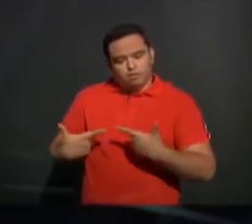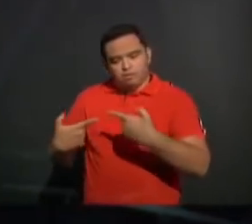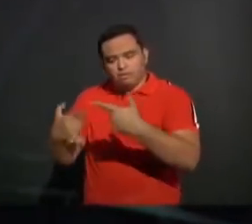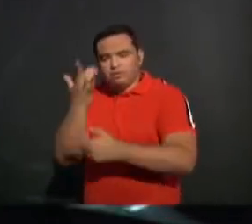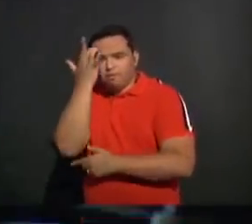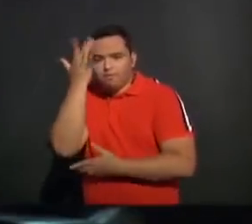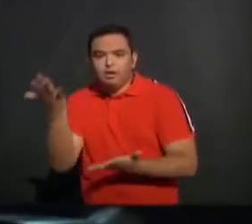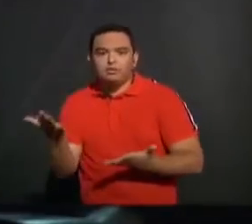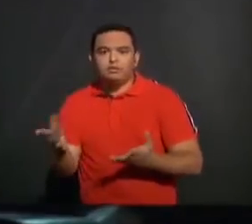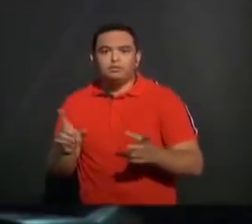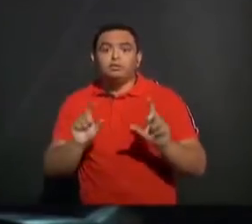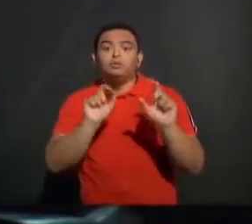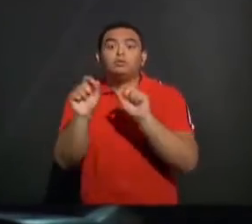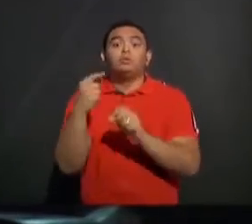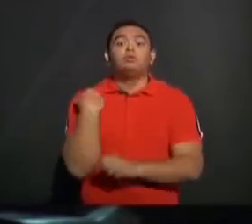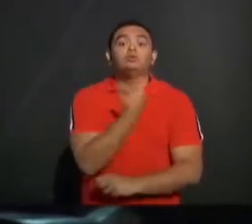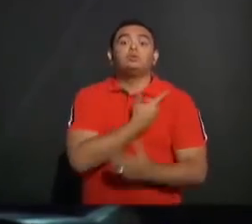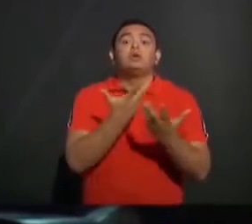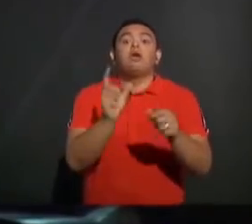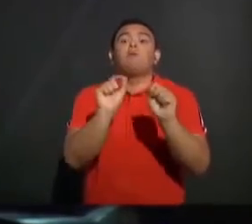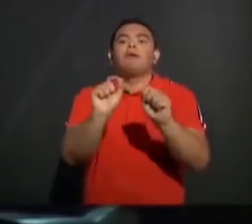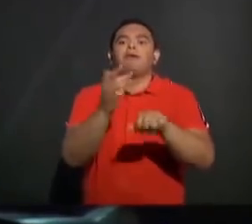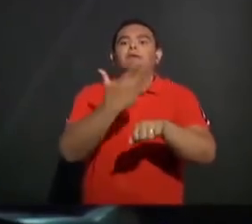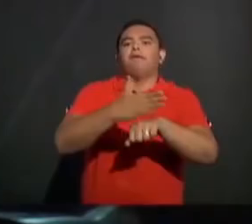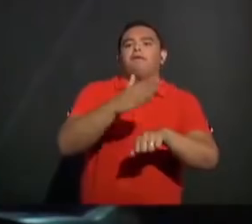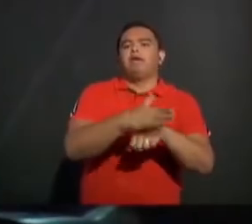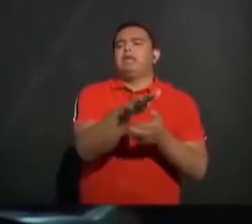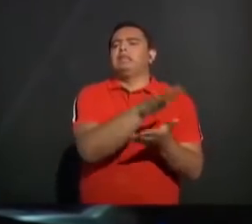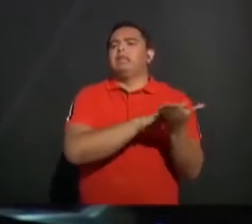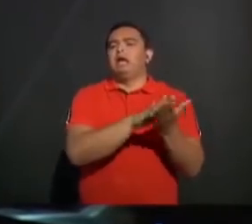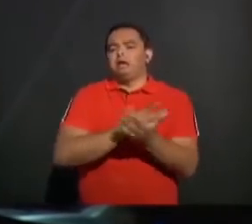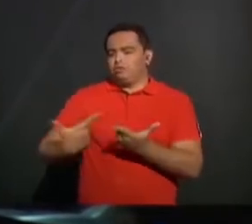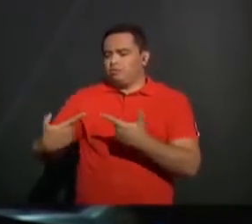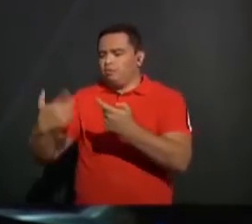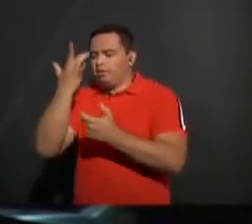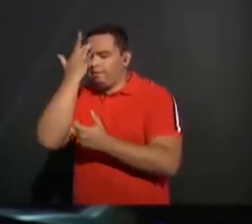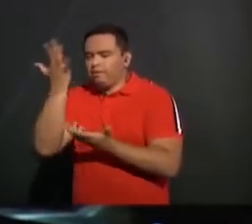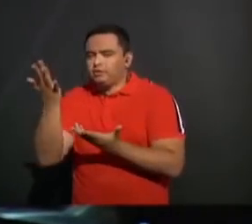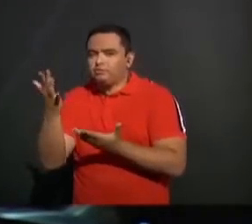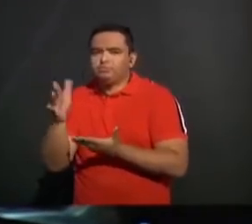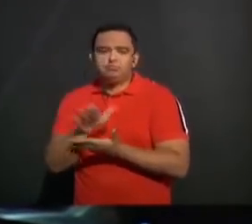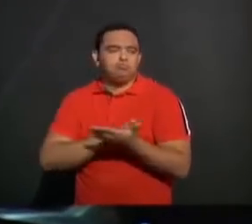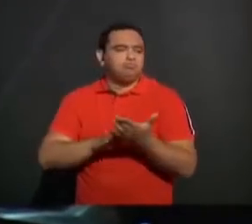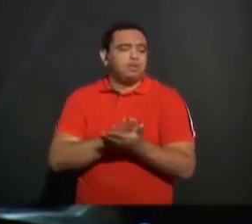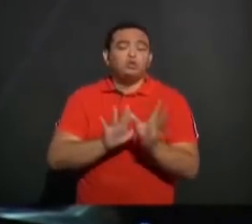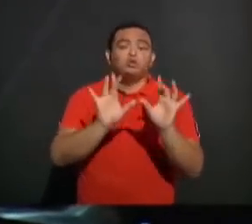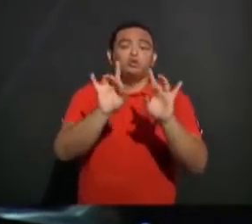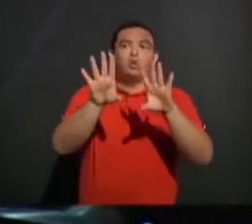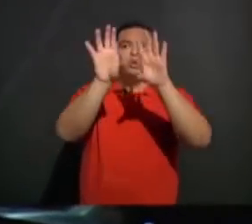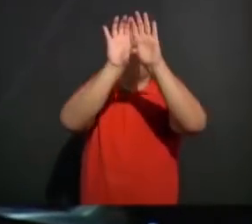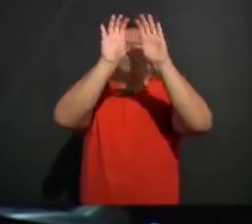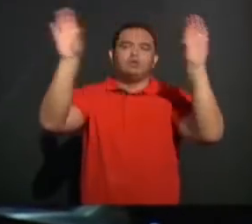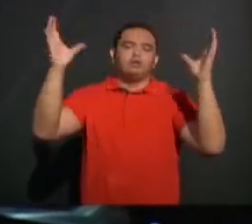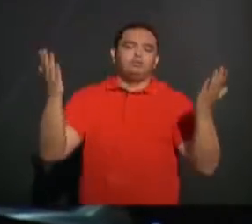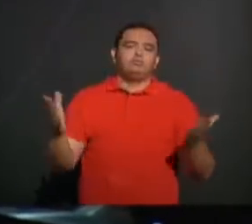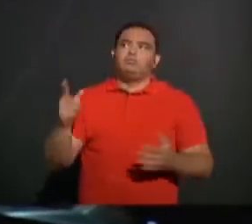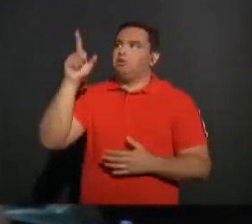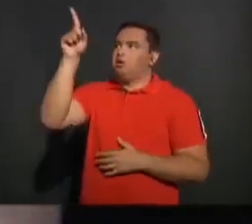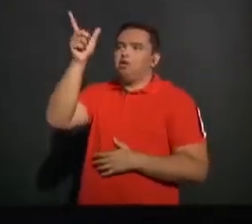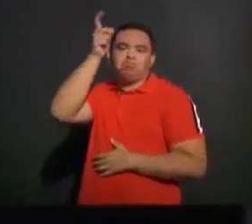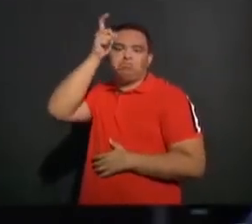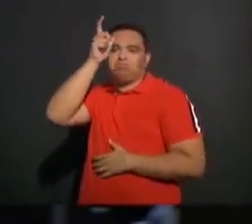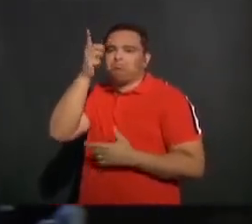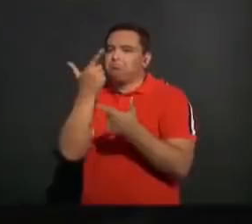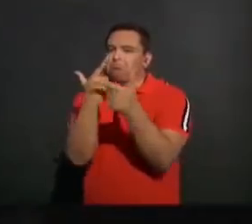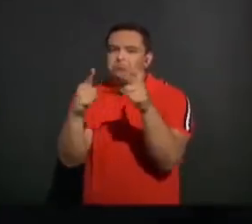fácil. Que a gente quer? Treinamento nenhum e combate fácil. Sabe onde vai ter isso, Flor? No céu. Que lá não tem